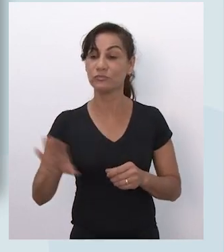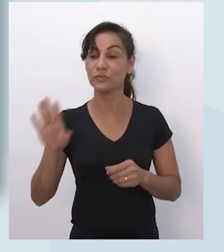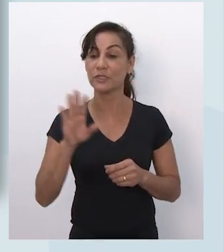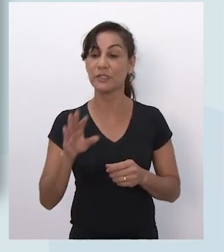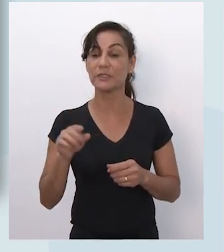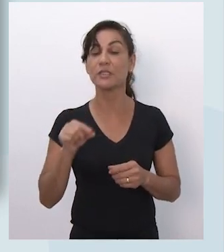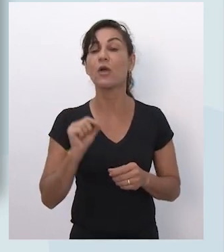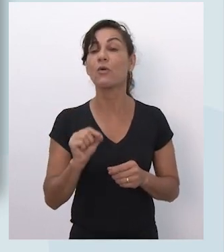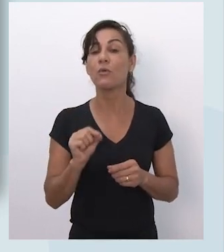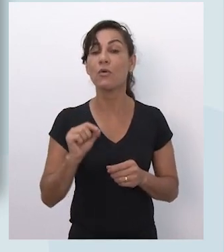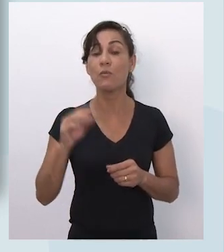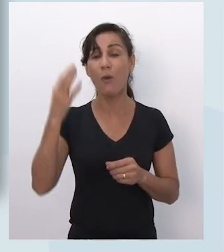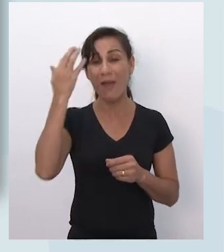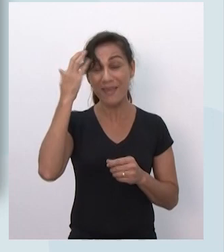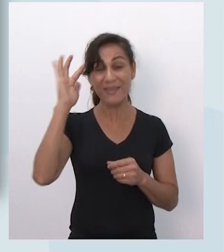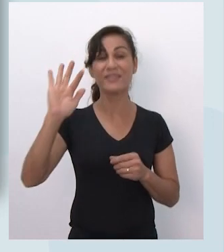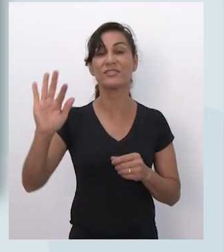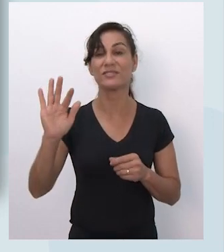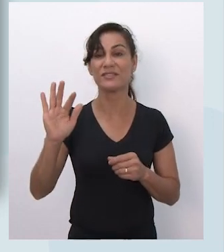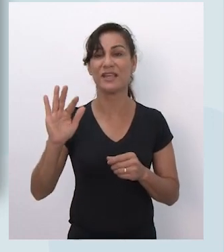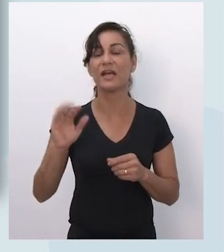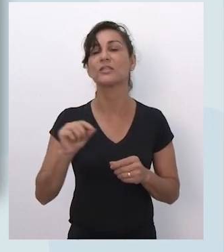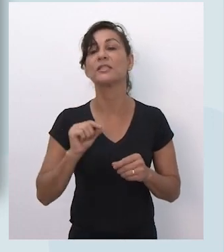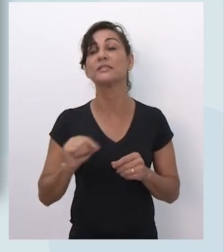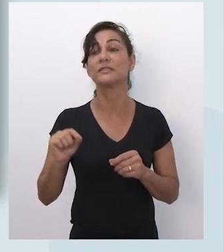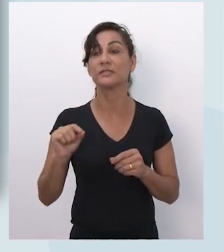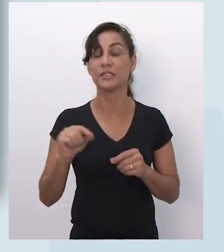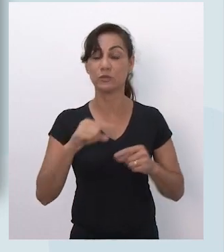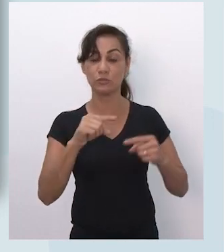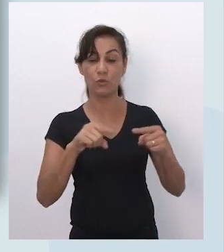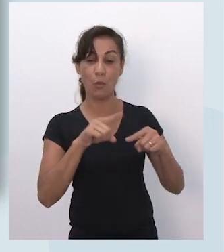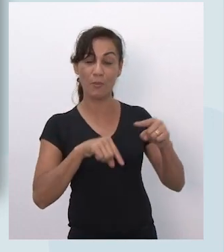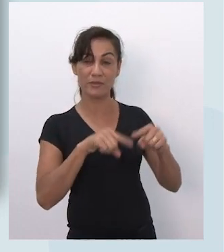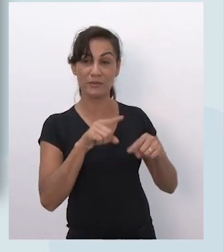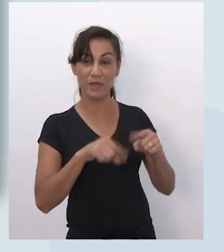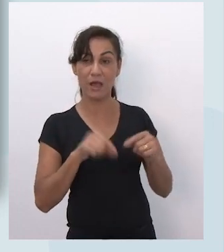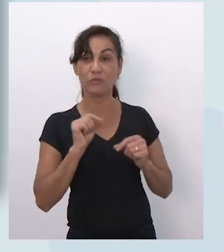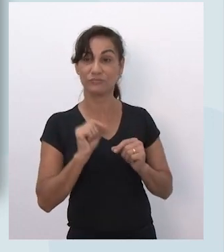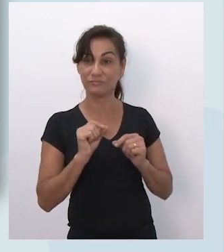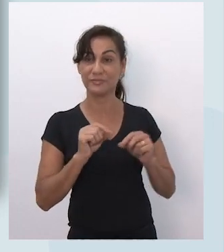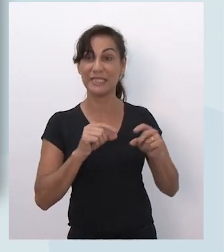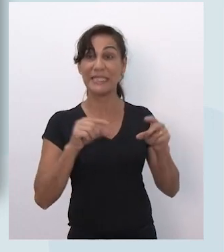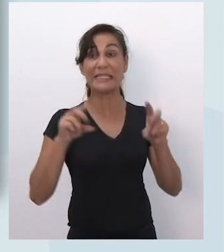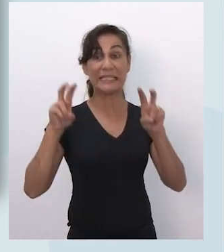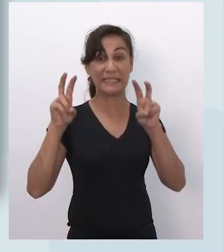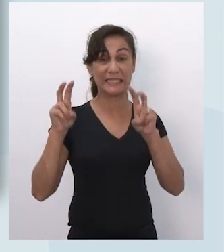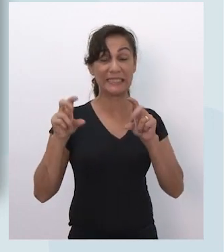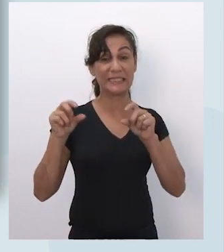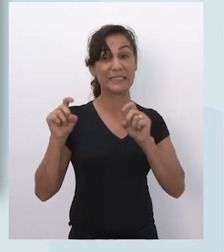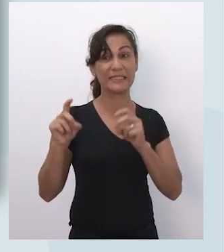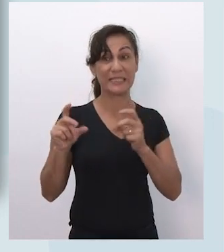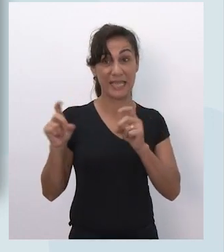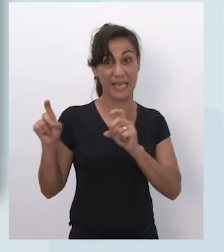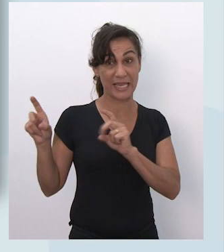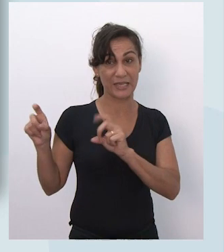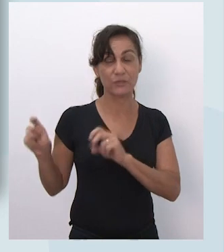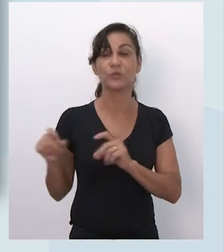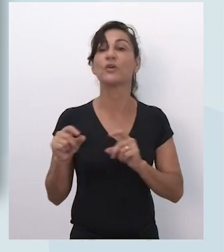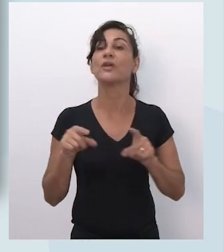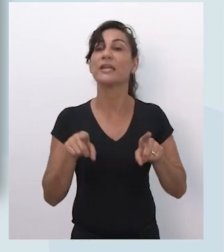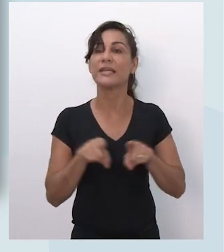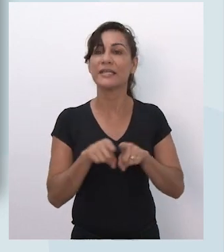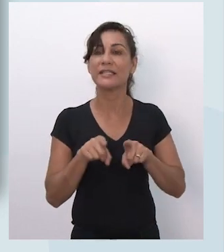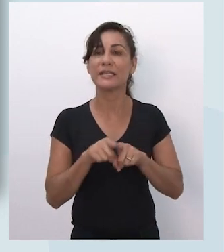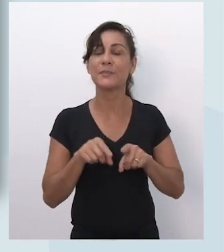como resultado da trama entre os objetos técnicos e informacionais, fluxo de matéria e